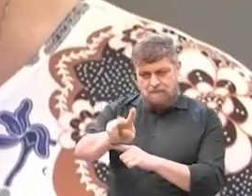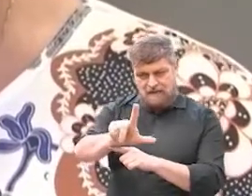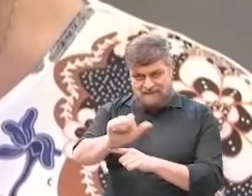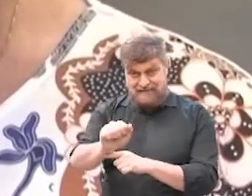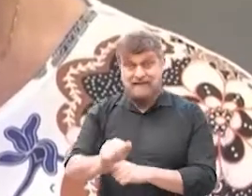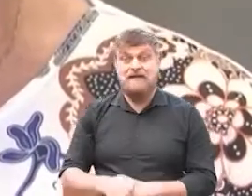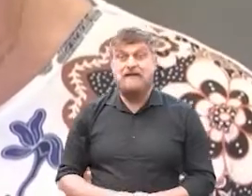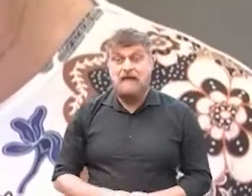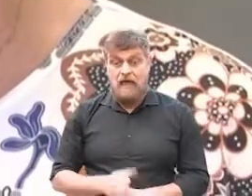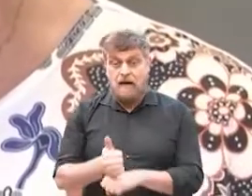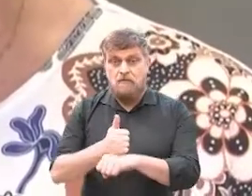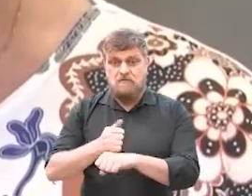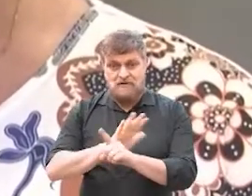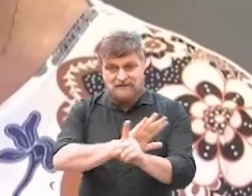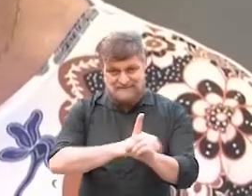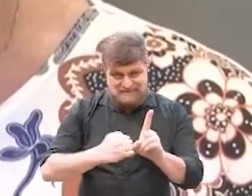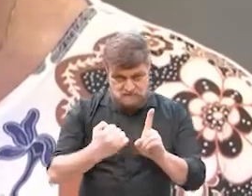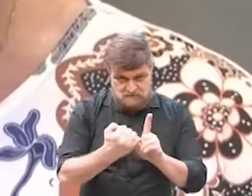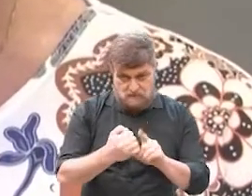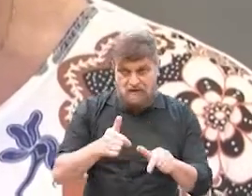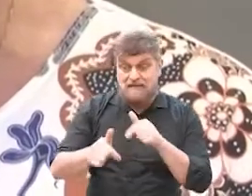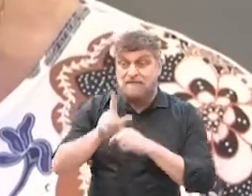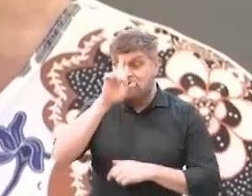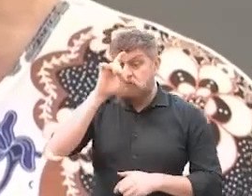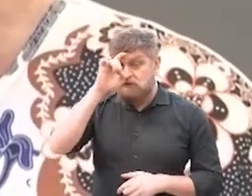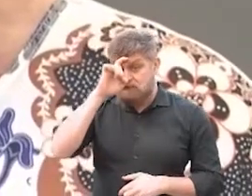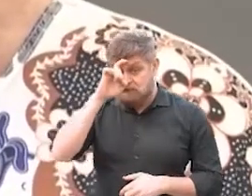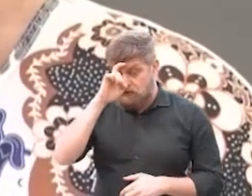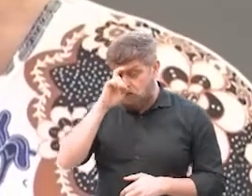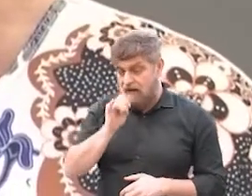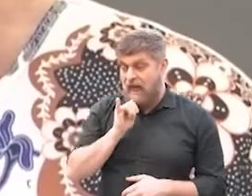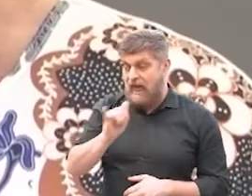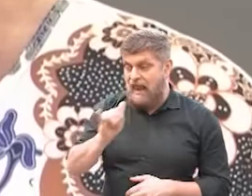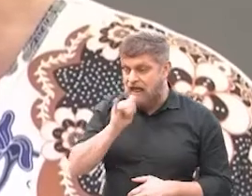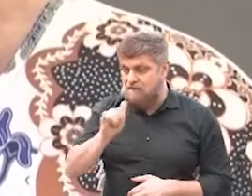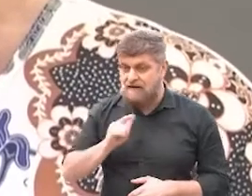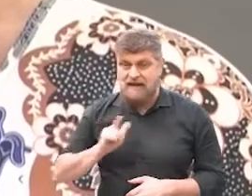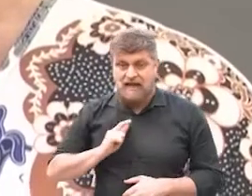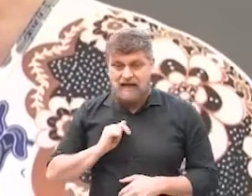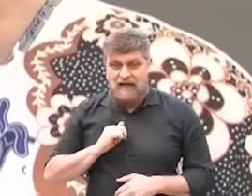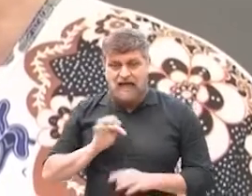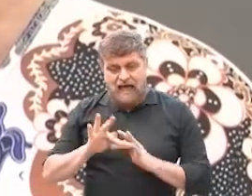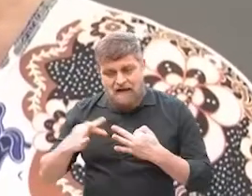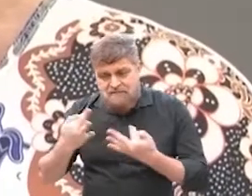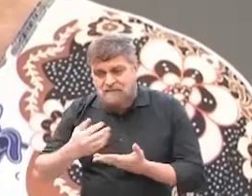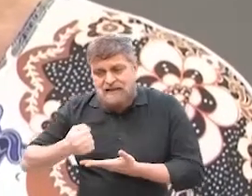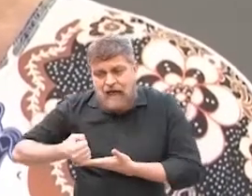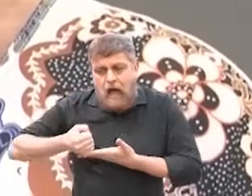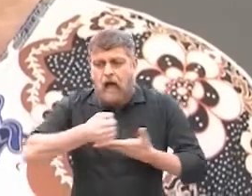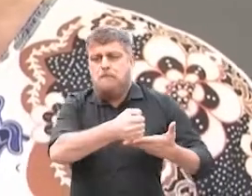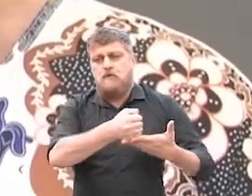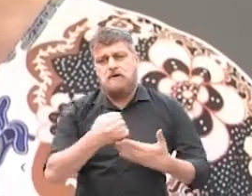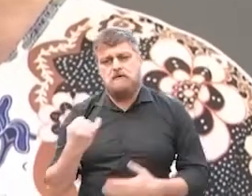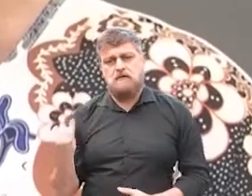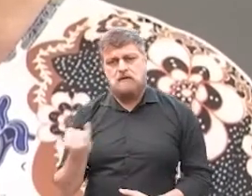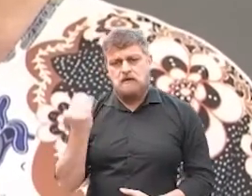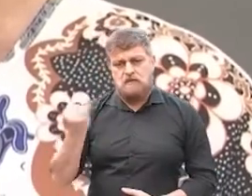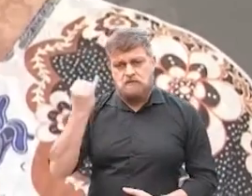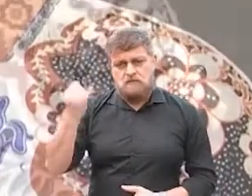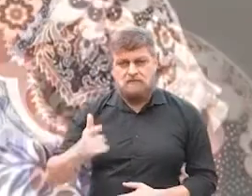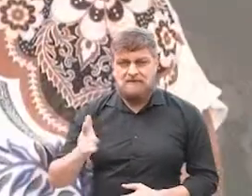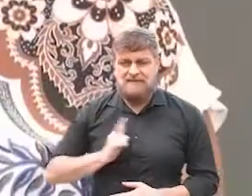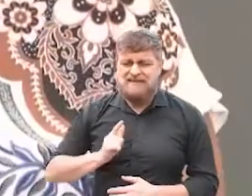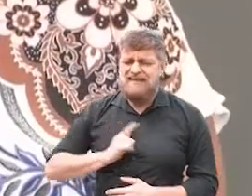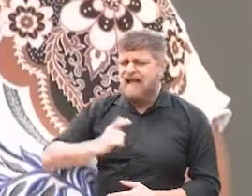assistente social em um hospital e comenta que, além de escolher um bom lugar para abrigar o idoso, o apoio da família é de extrema